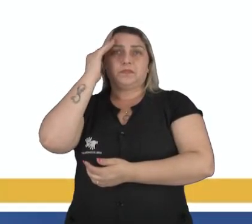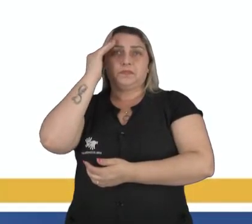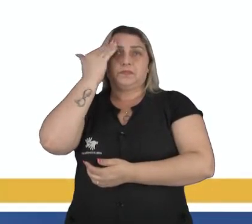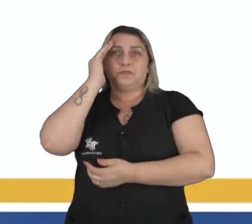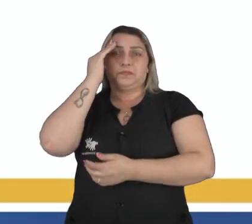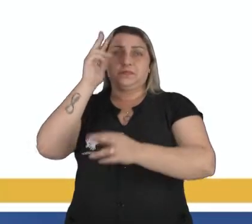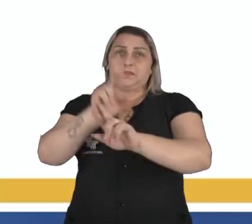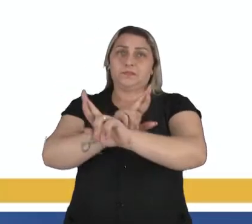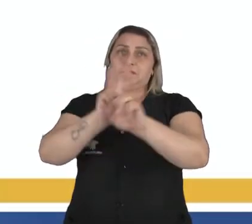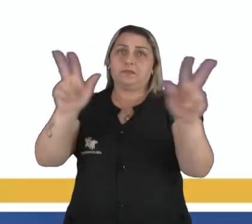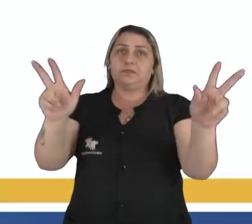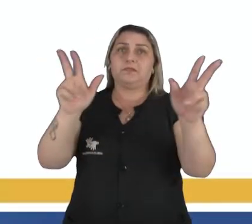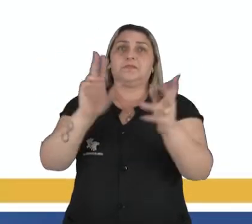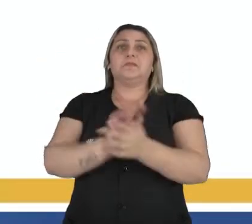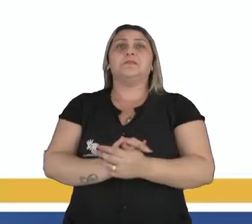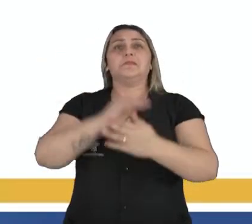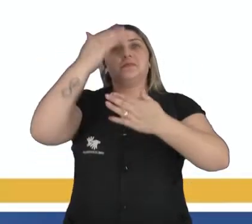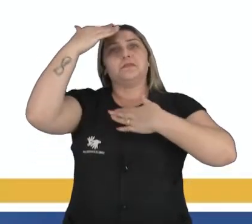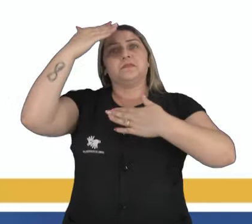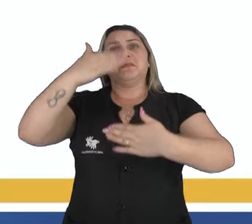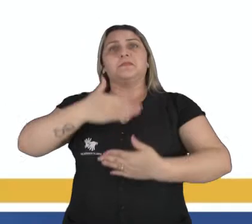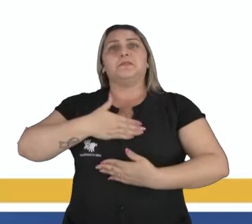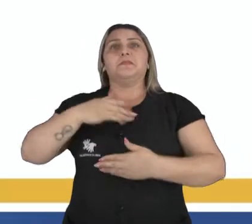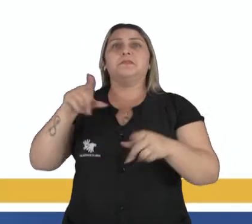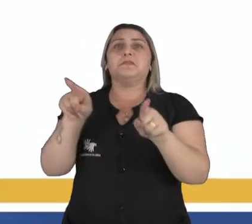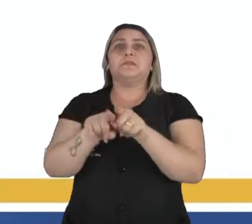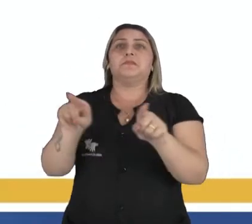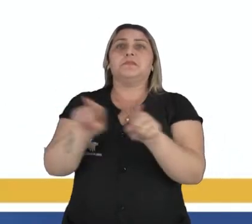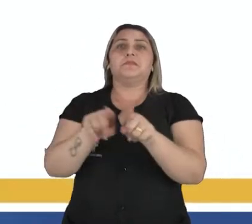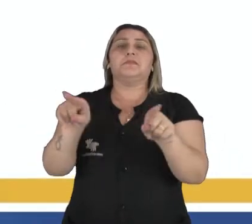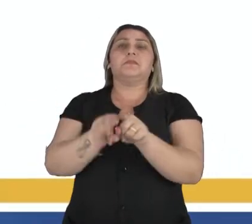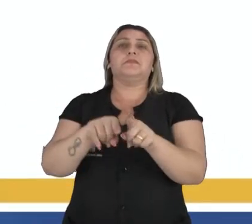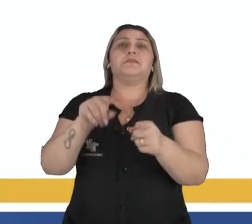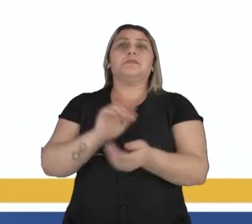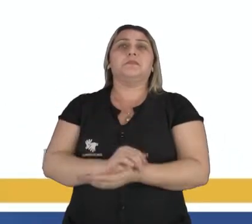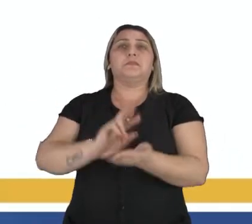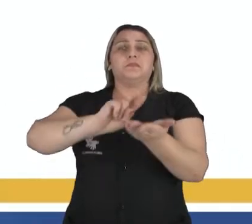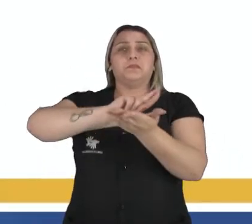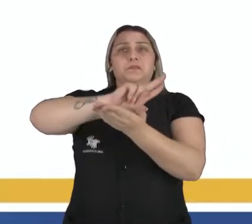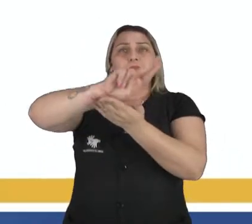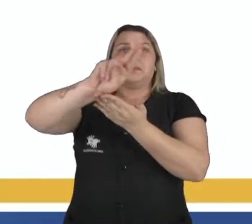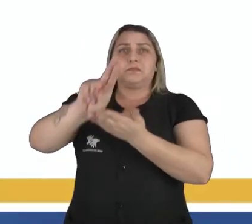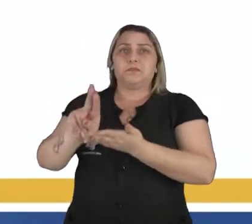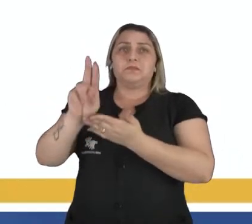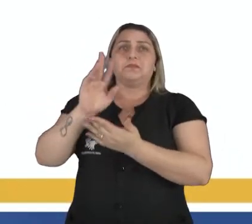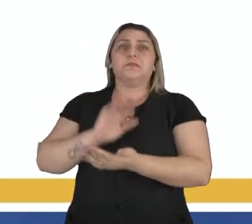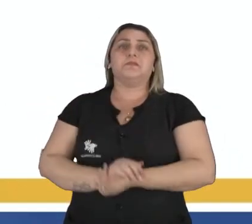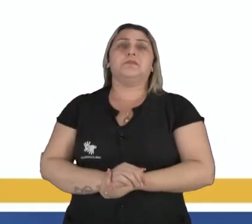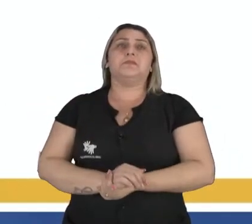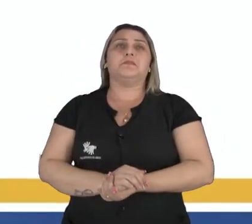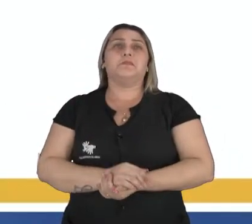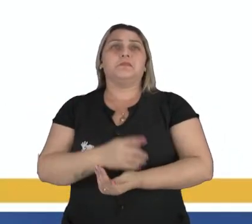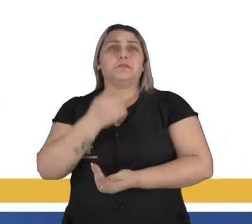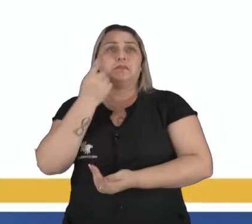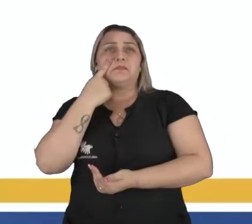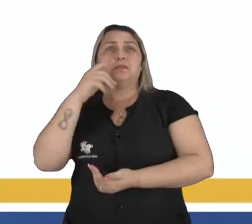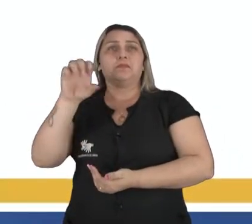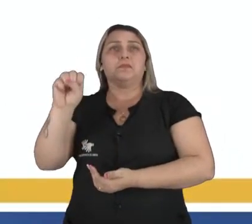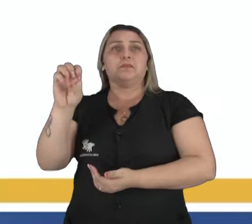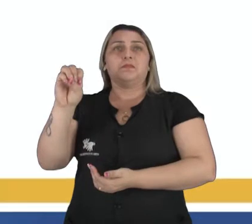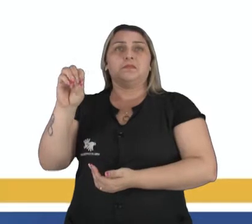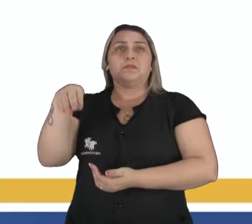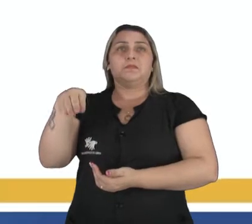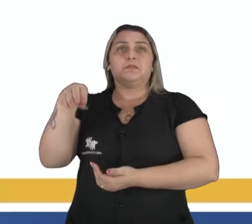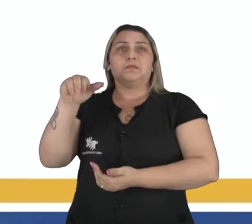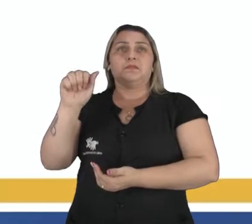essa diferenciação corporal também vamos agora ver essas diversidade corporal o termo